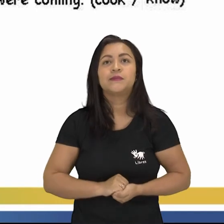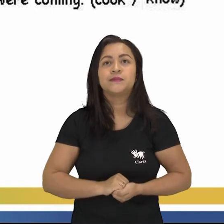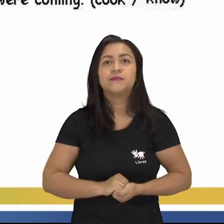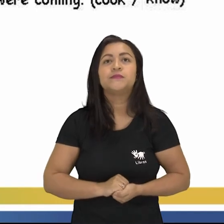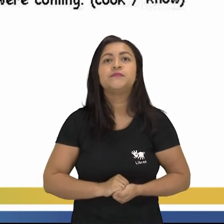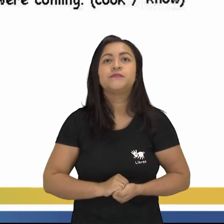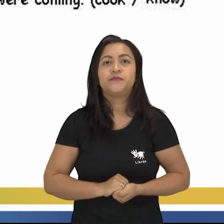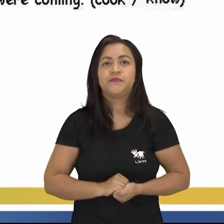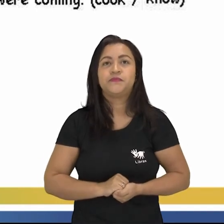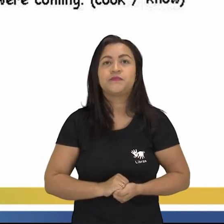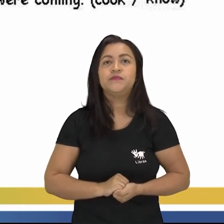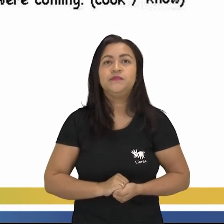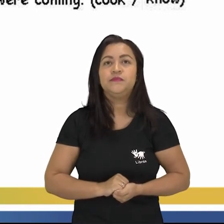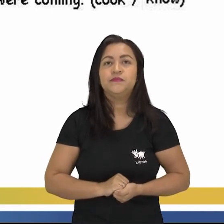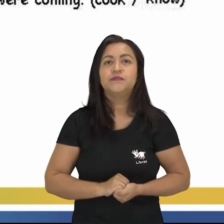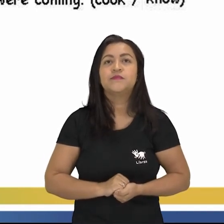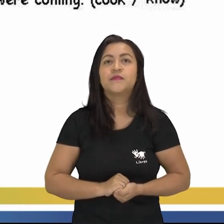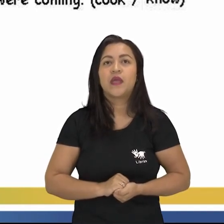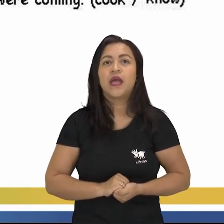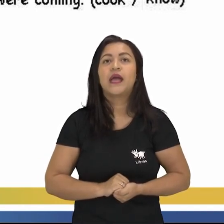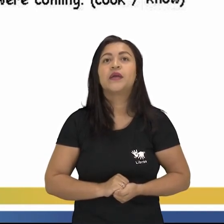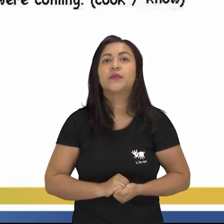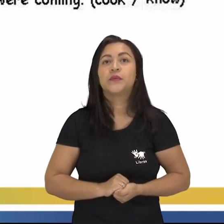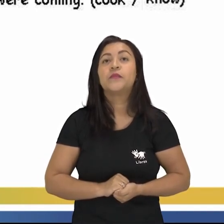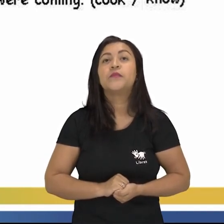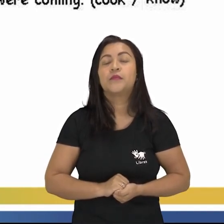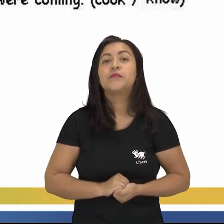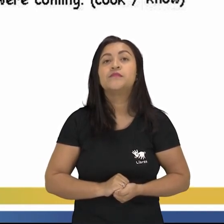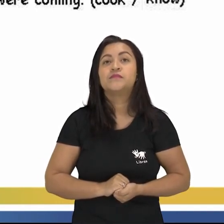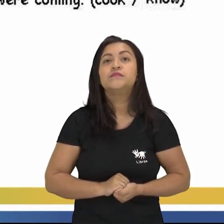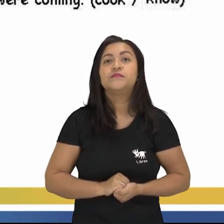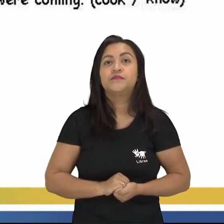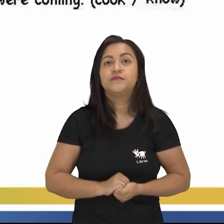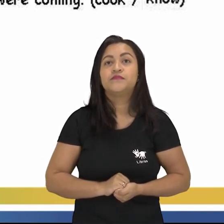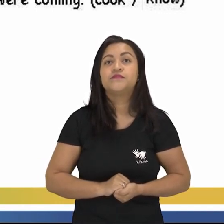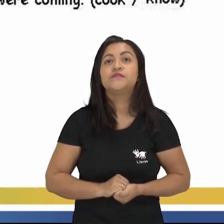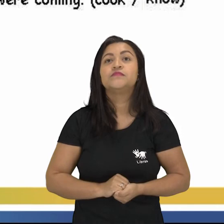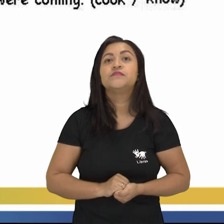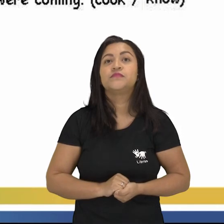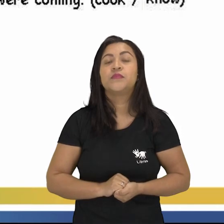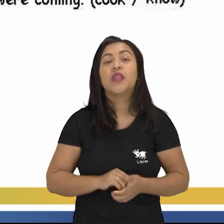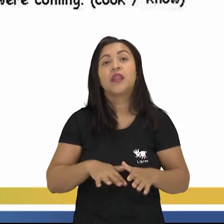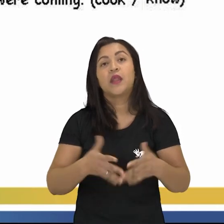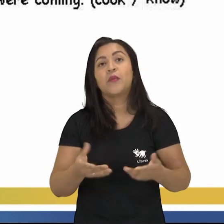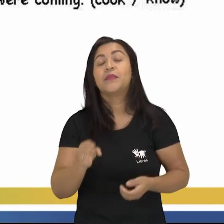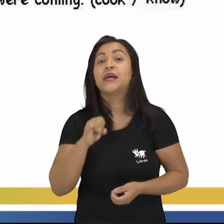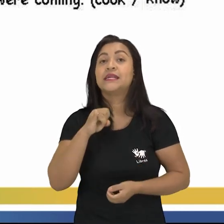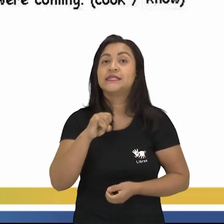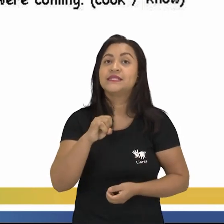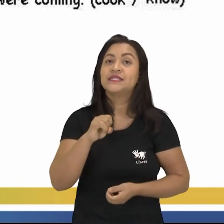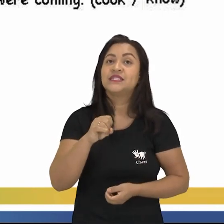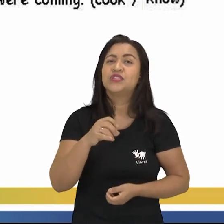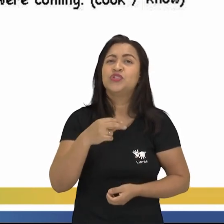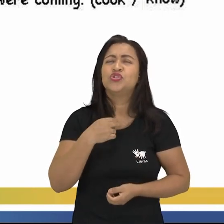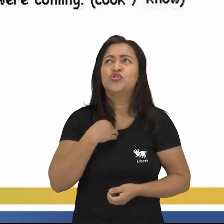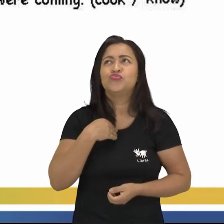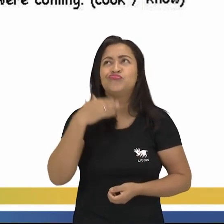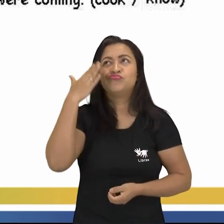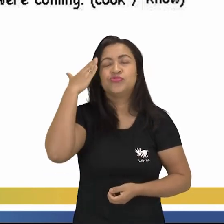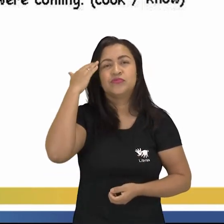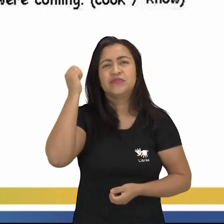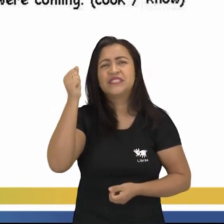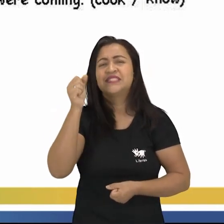were waiting here, I would have come earlier. Então, se eu tivesse sabido que você